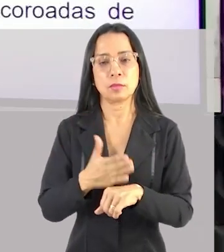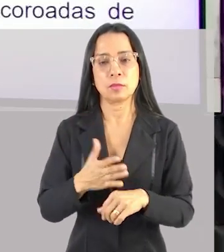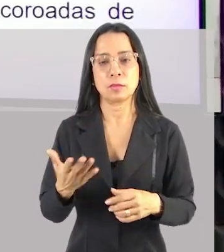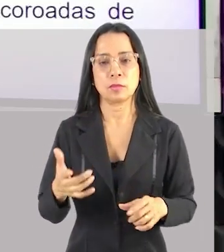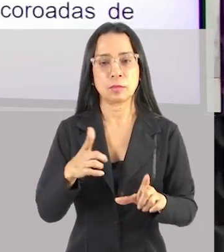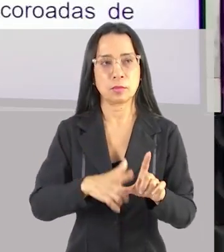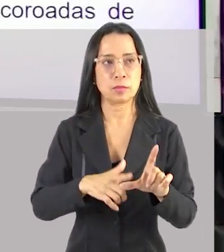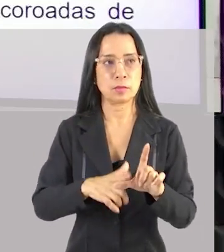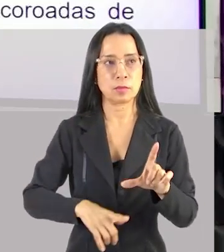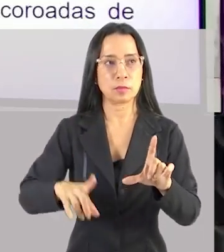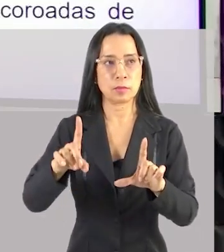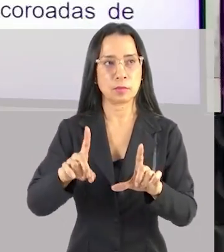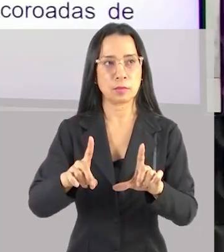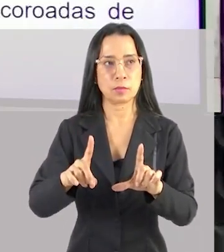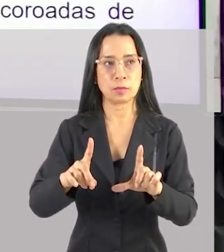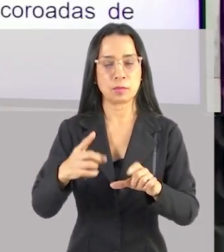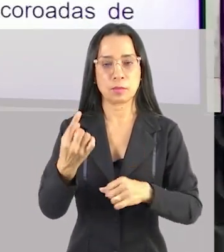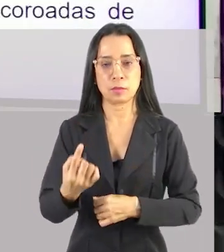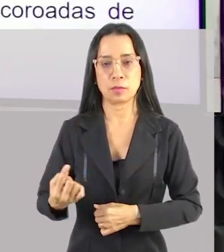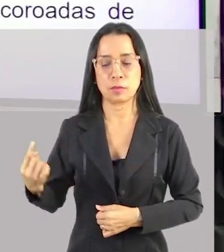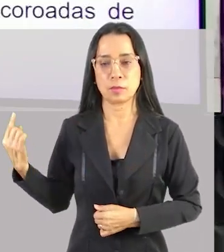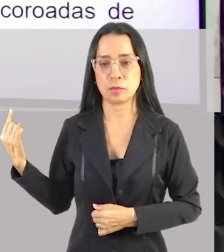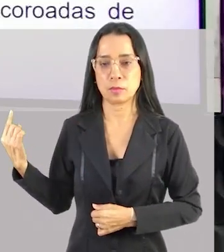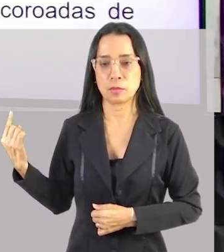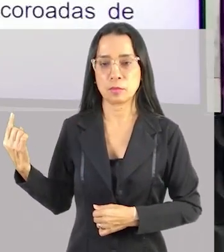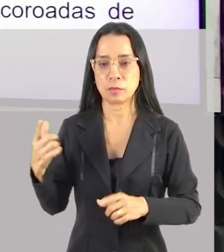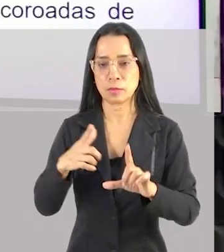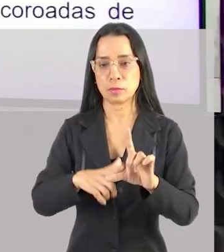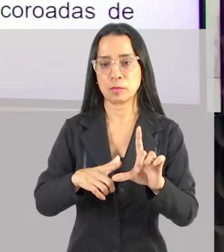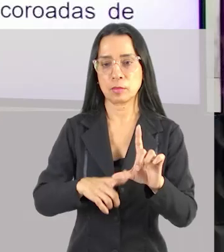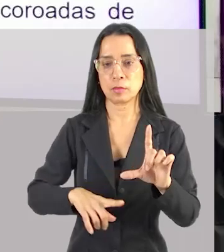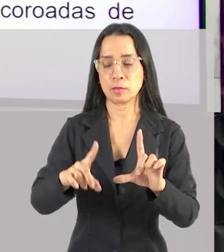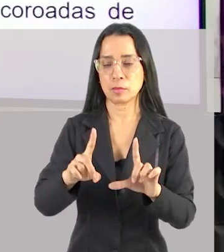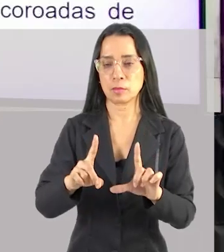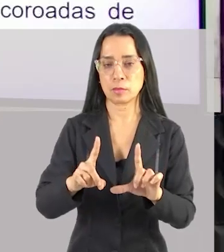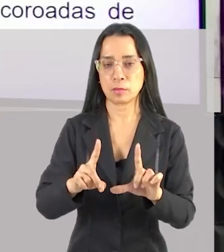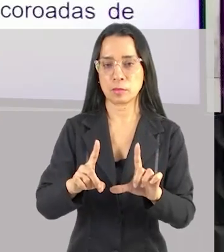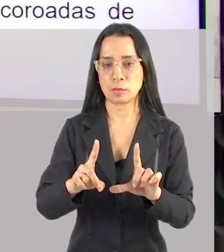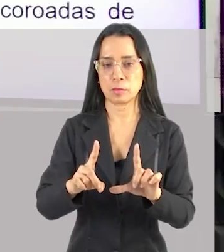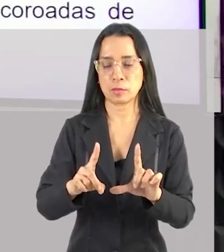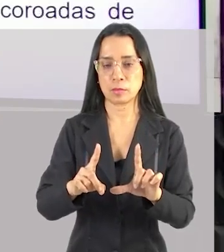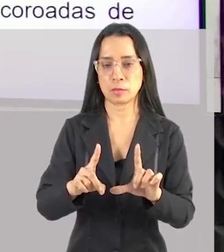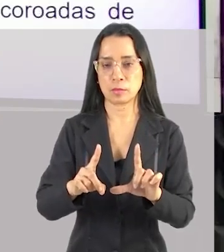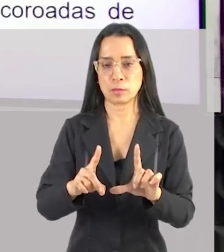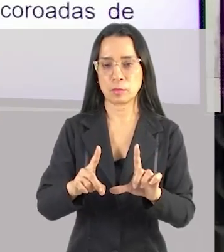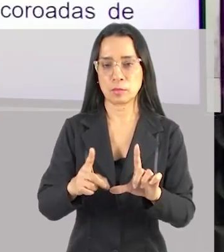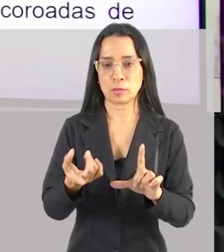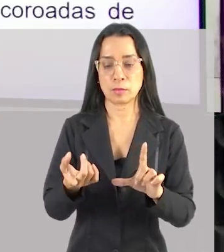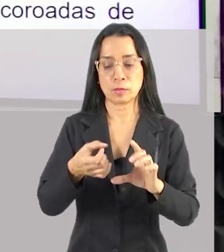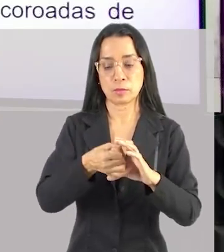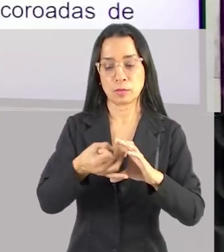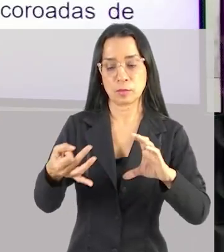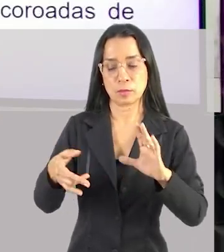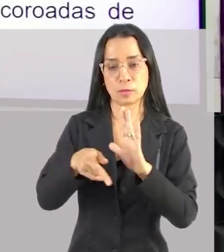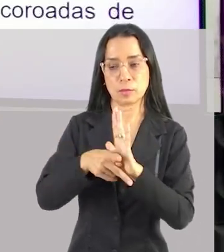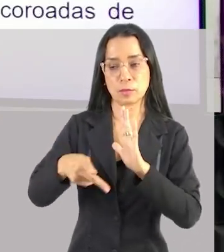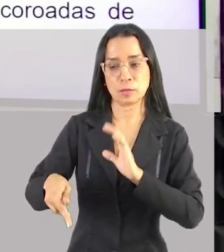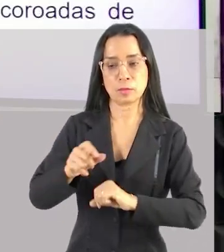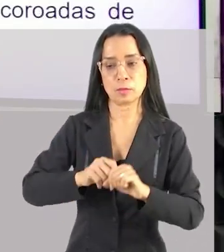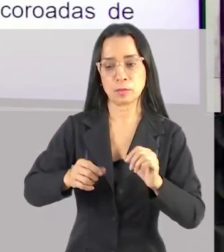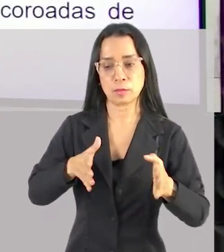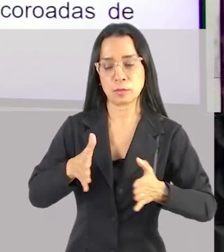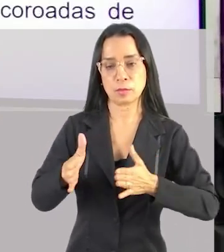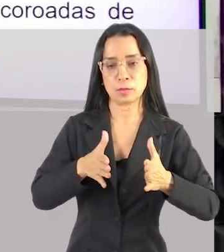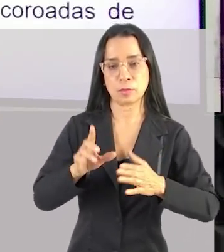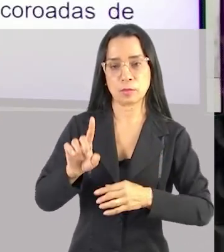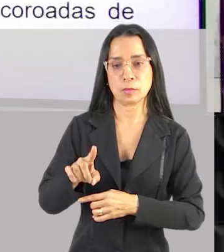D. Realização das ações que permitem configuração da paz interior. Isso daqui é uma característica de um período